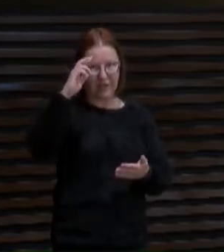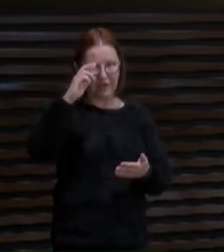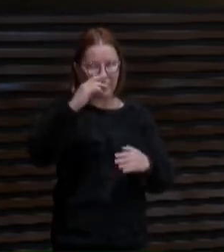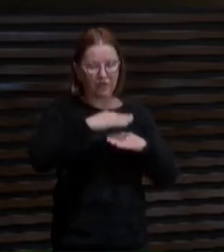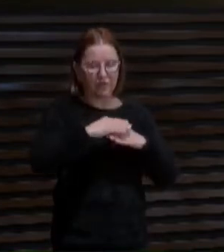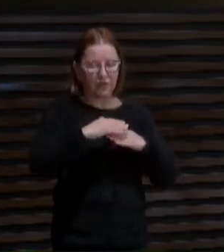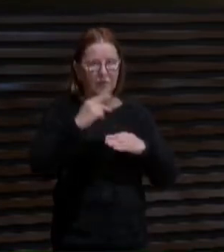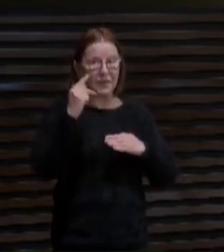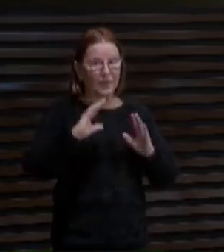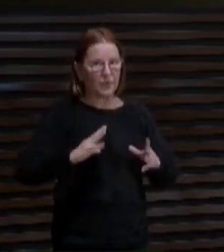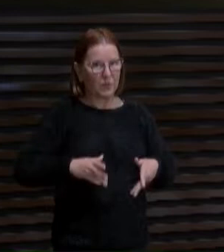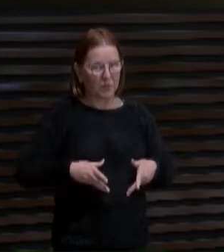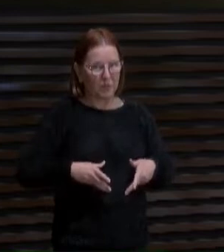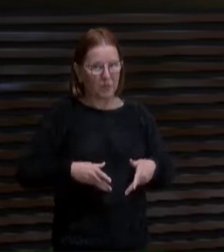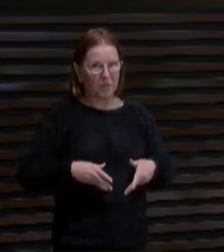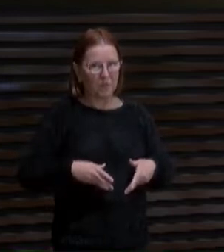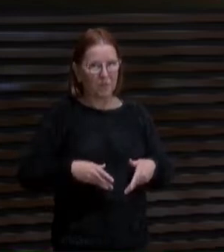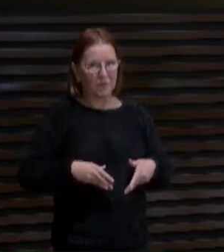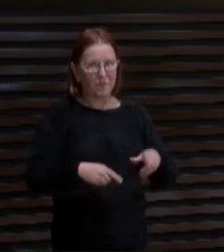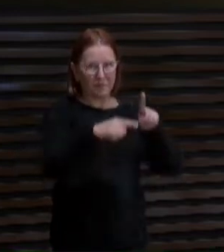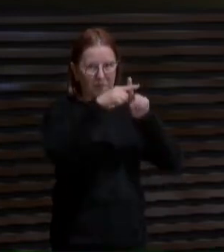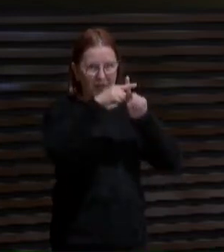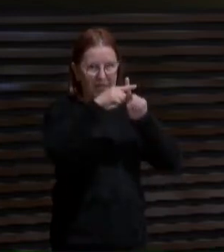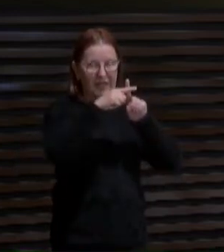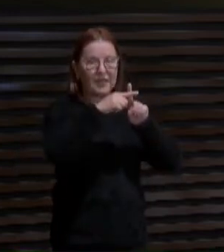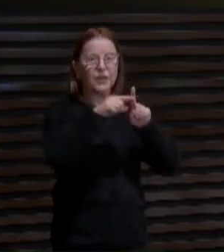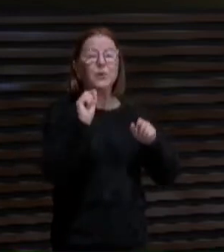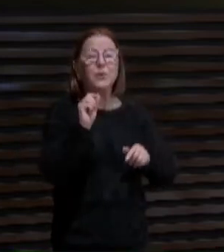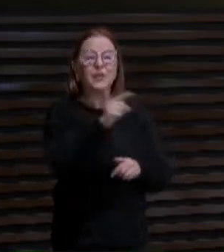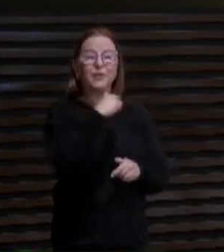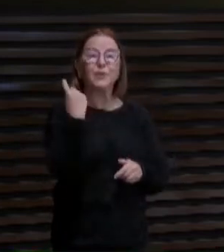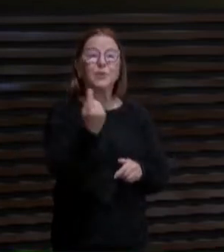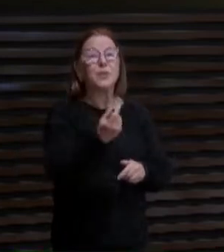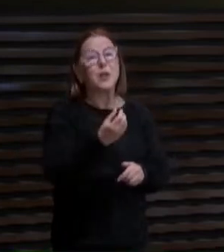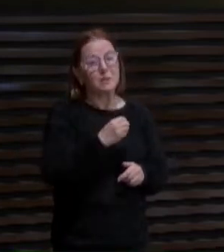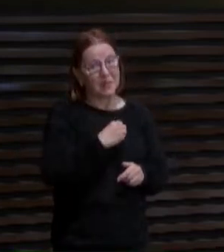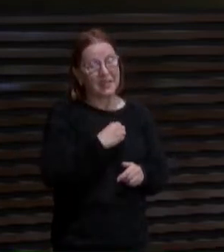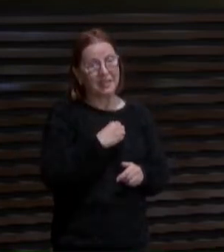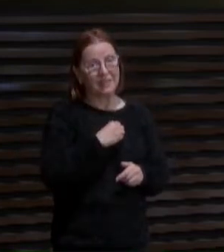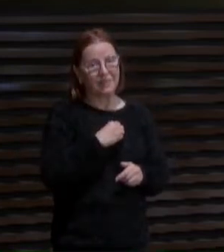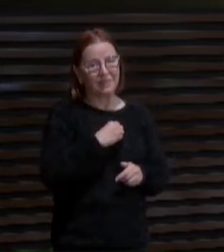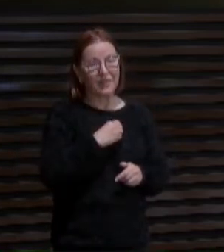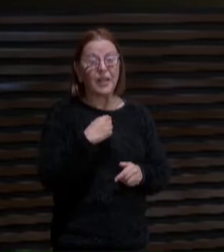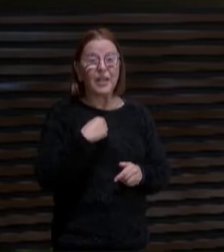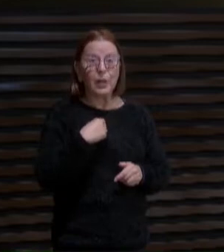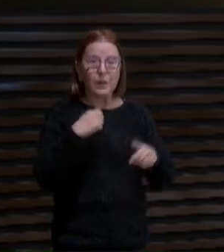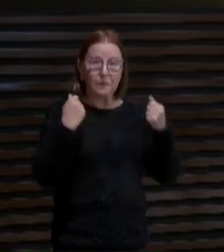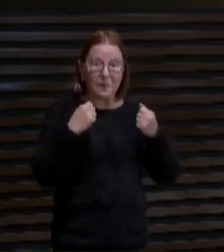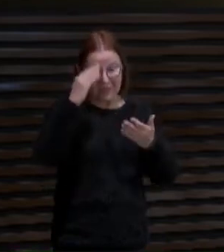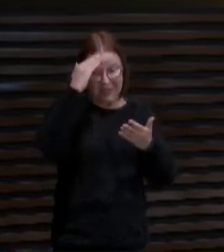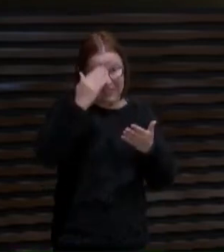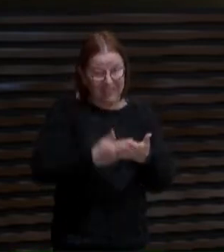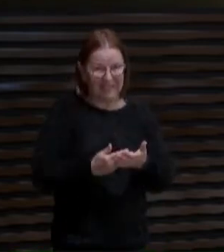nossos pecados e eu costumo sempre ter os nossos É muita gente eu preciso tomar posse disso